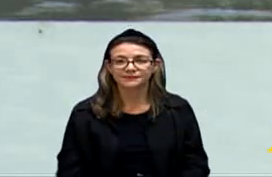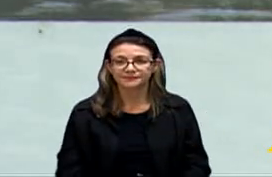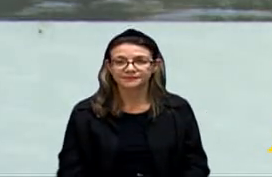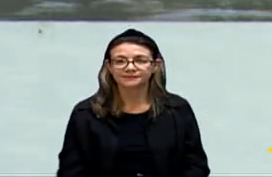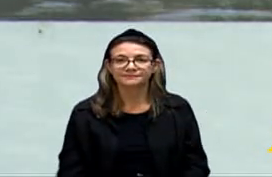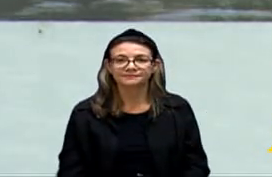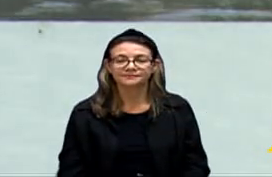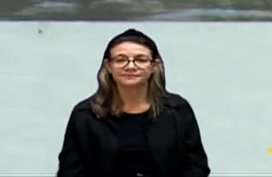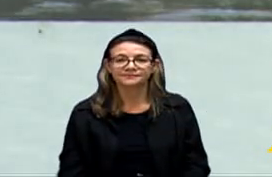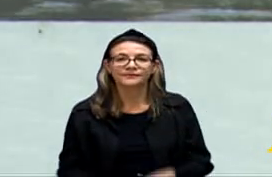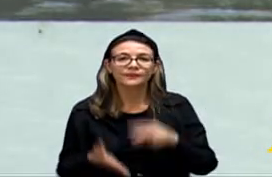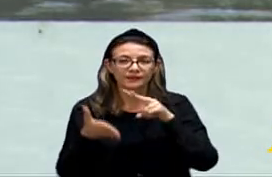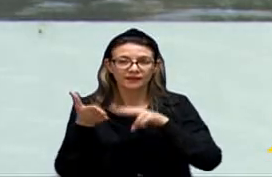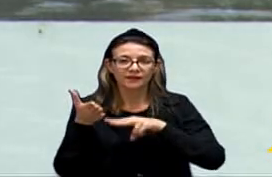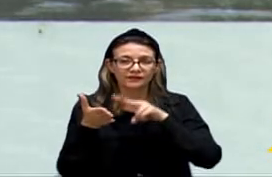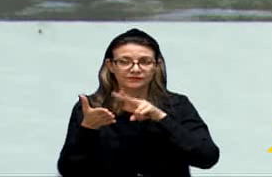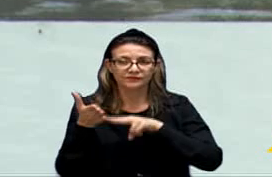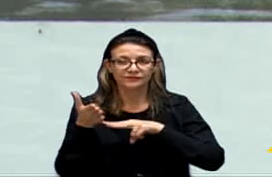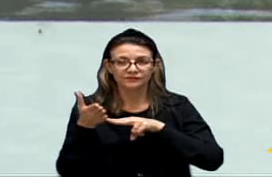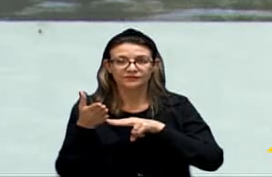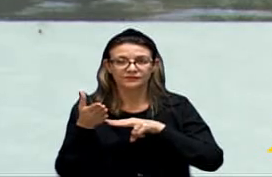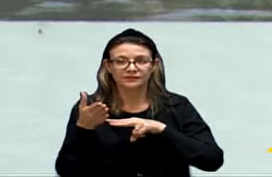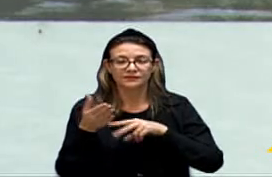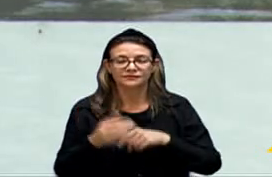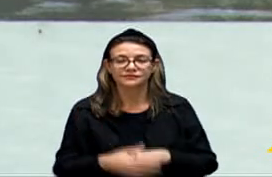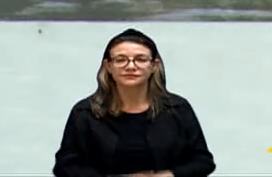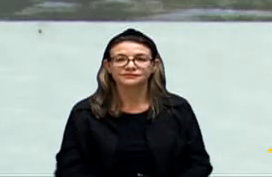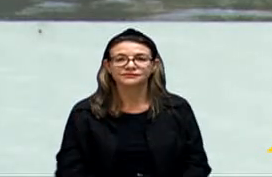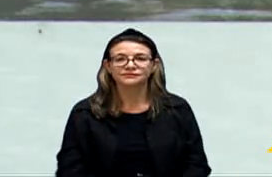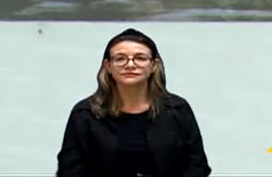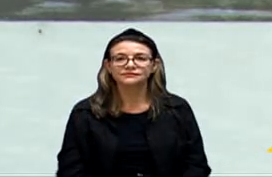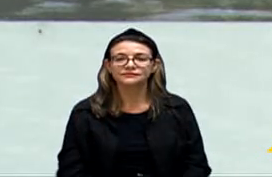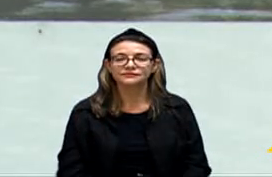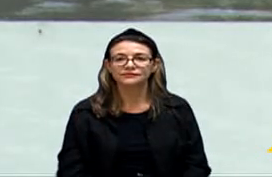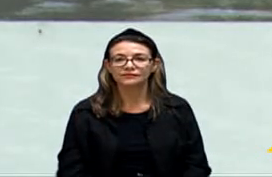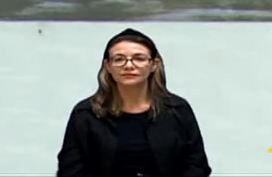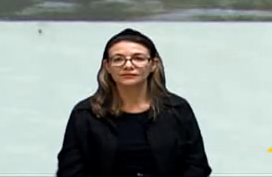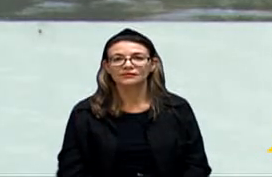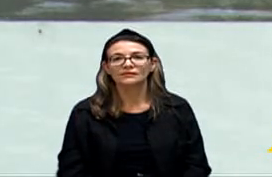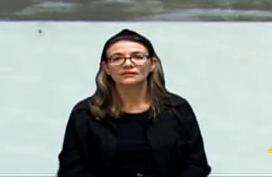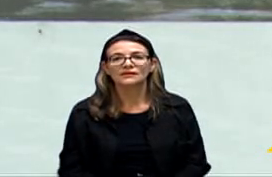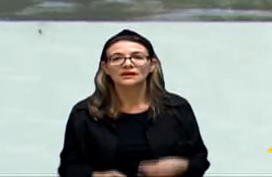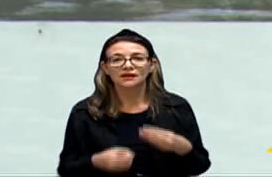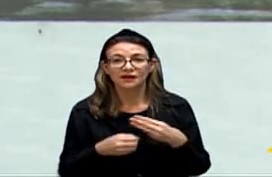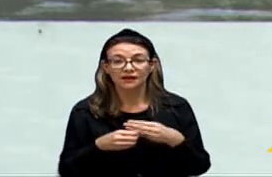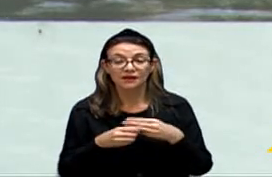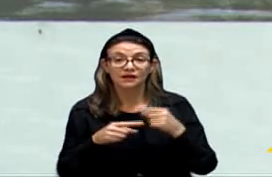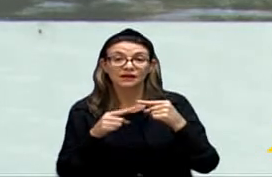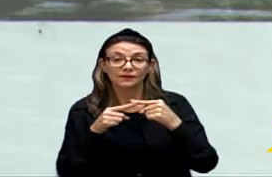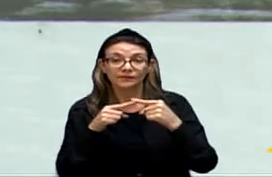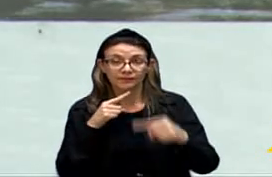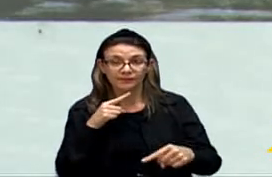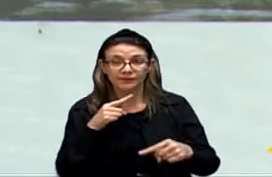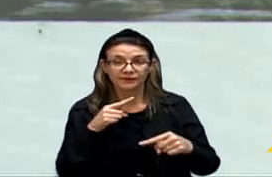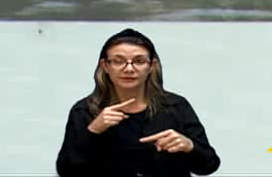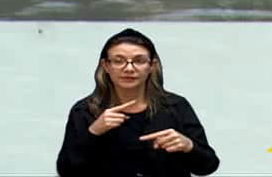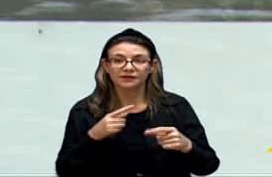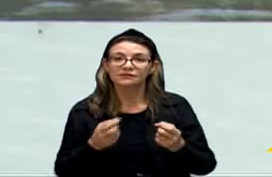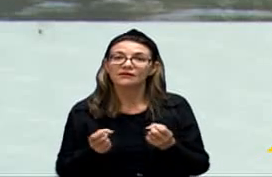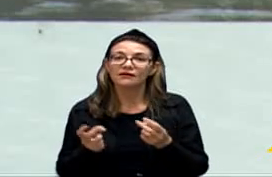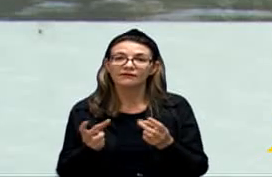projeto de lei vou fazer a leitura do artigo primeiro que fala fica no âmbito do município de Sorocaba proibido a